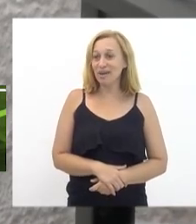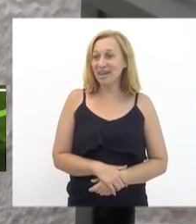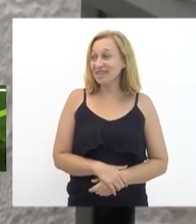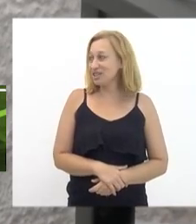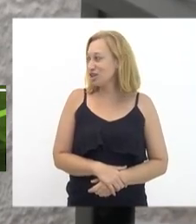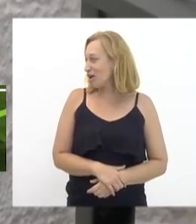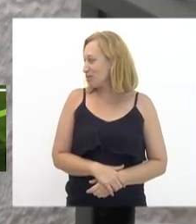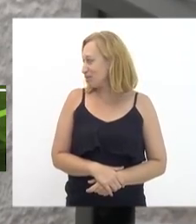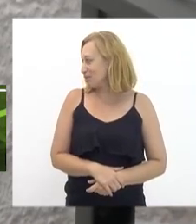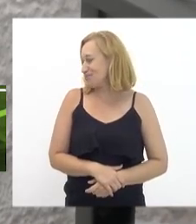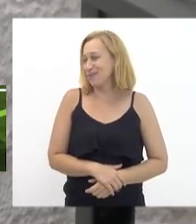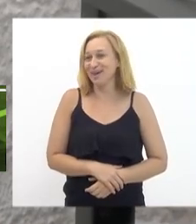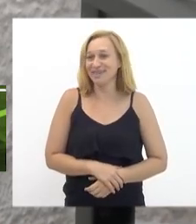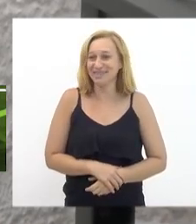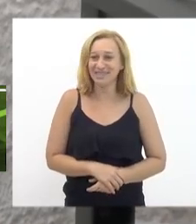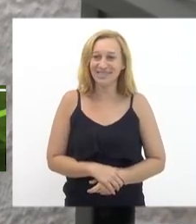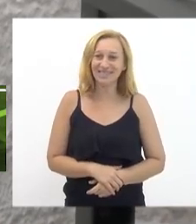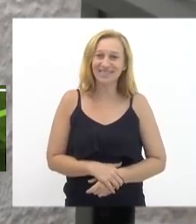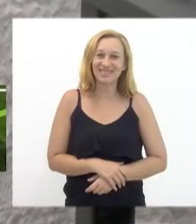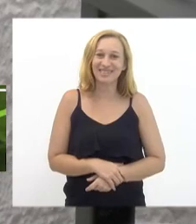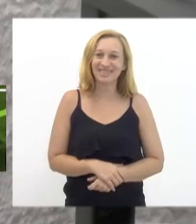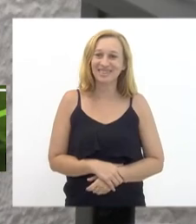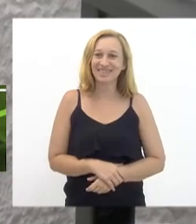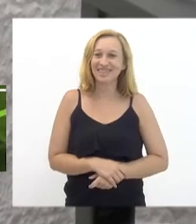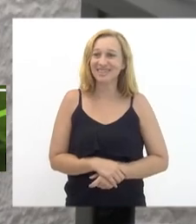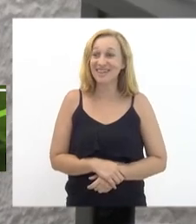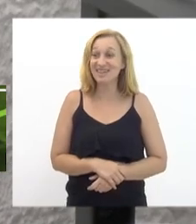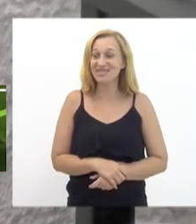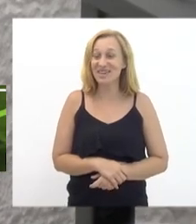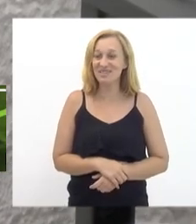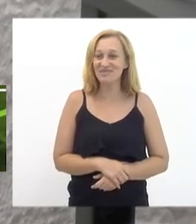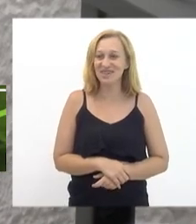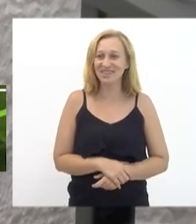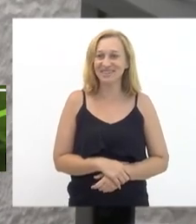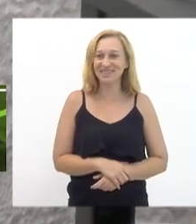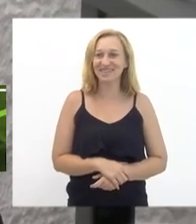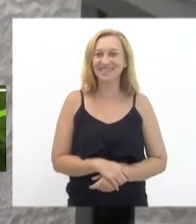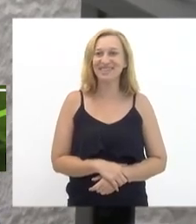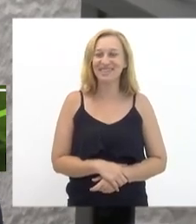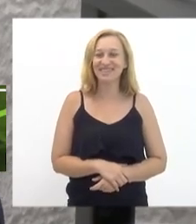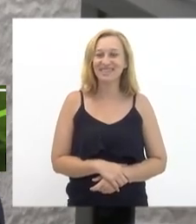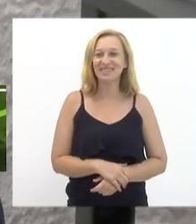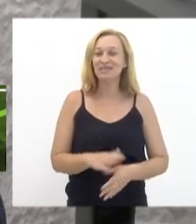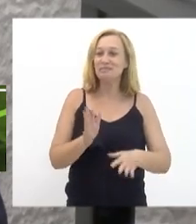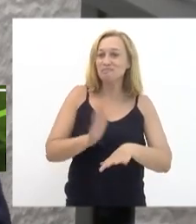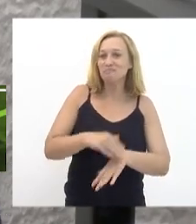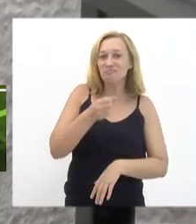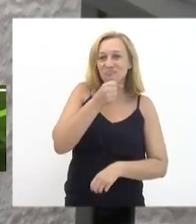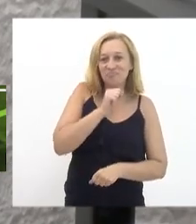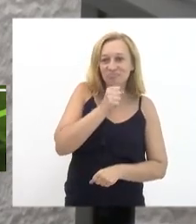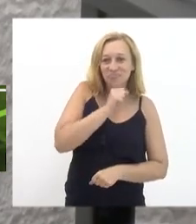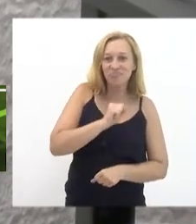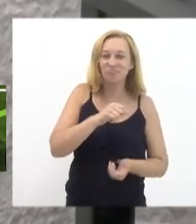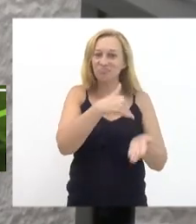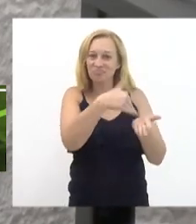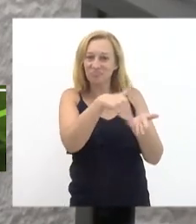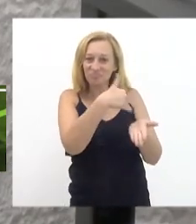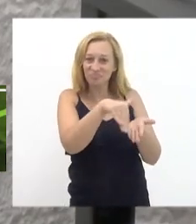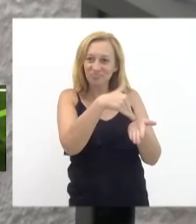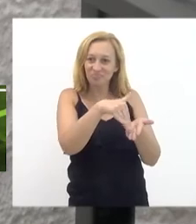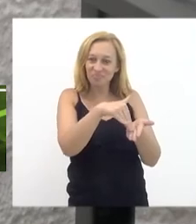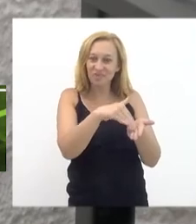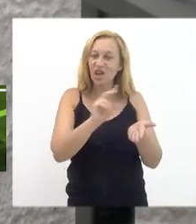tem e não na verdade a seinfra ela é mais antiga a secretaria da